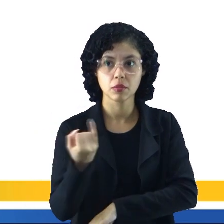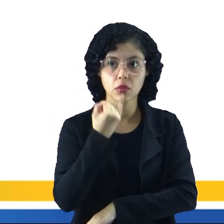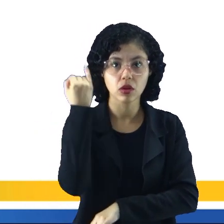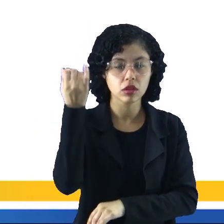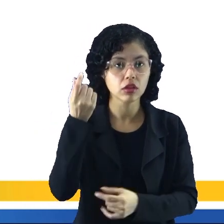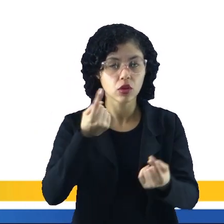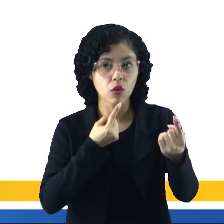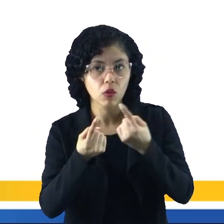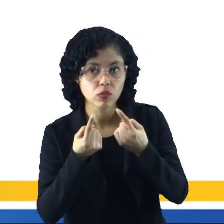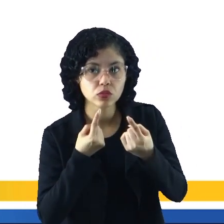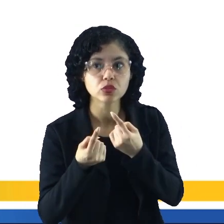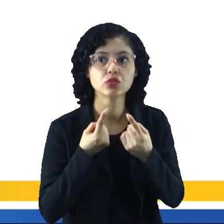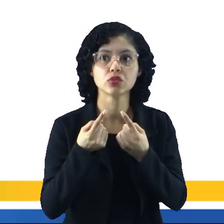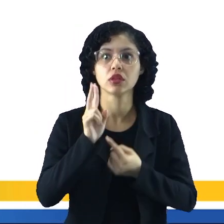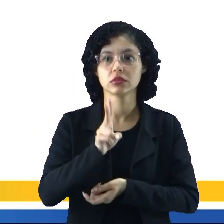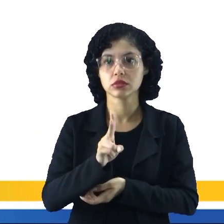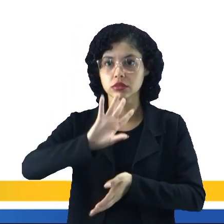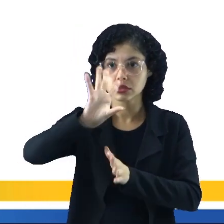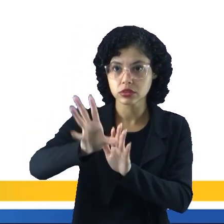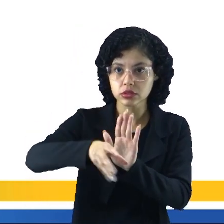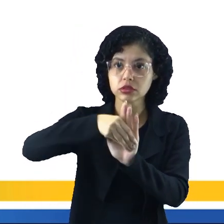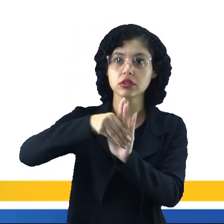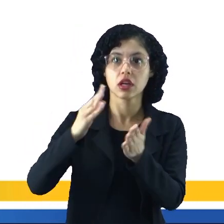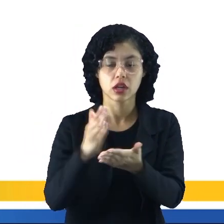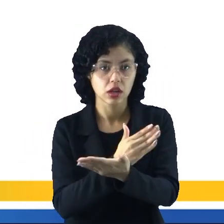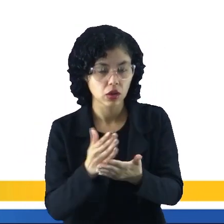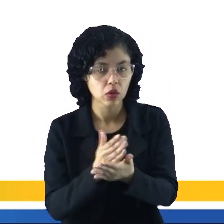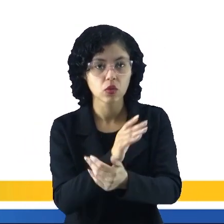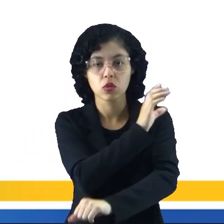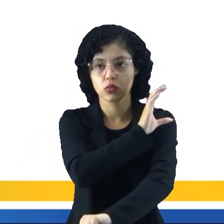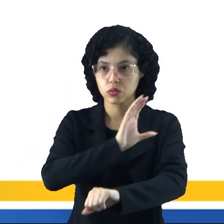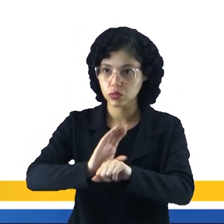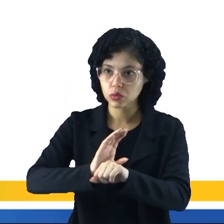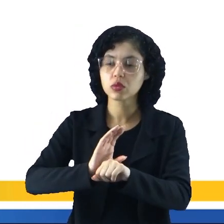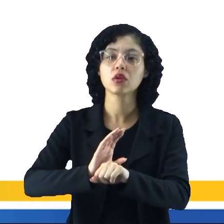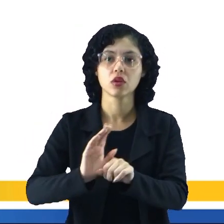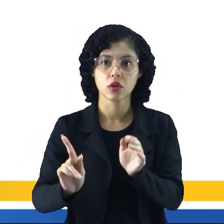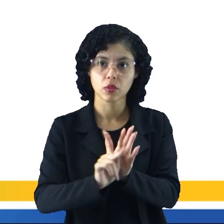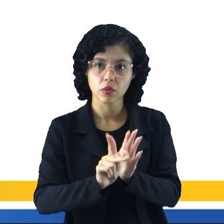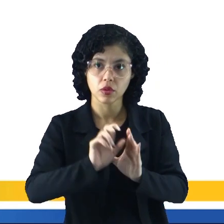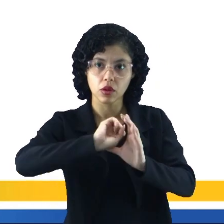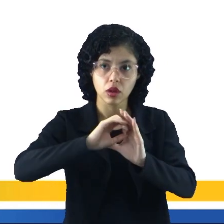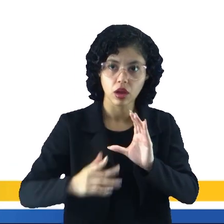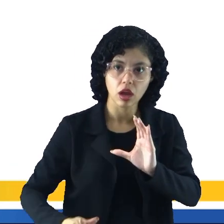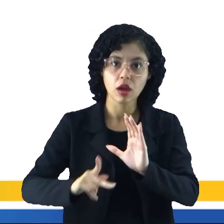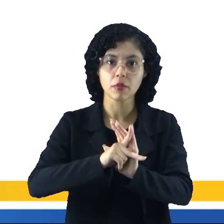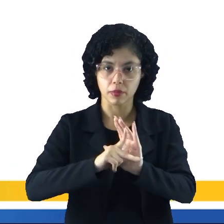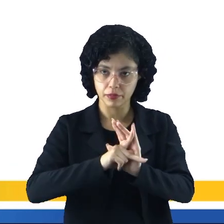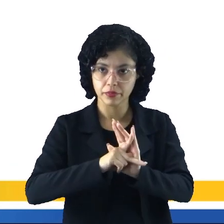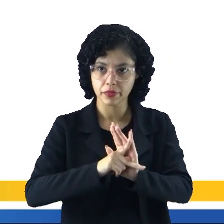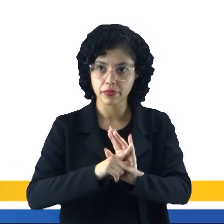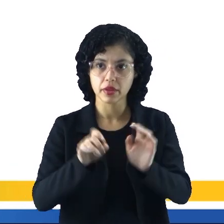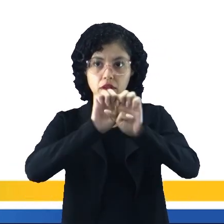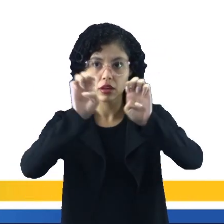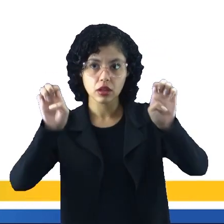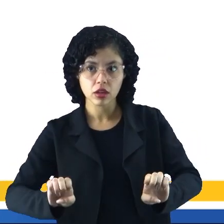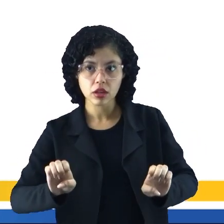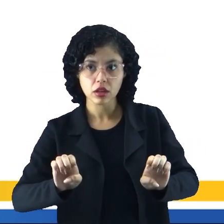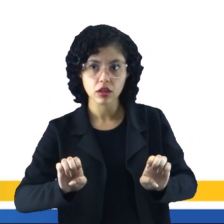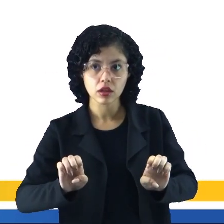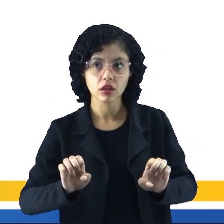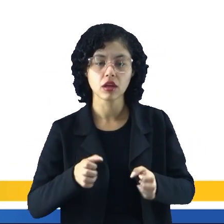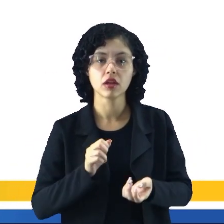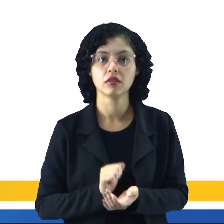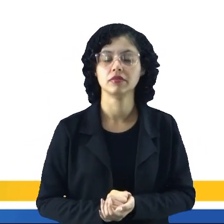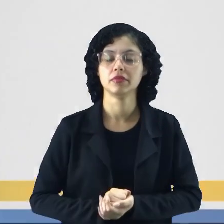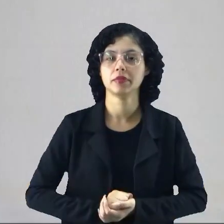comunicativa e sempre está inserida em algum contexto cultural possuindo características específicas de estrutura e